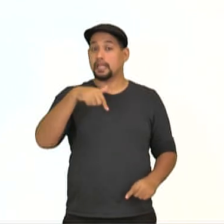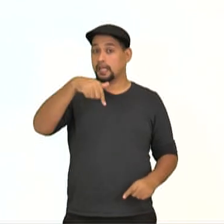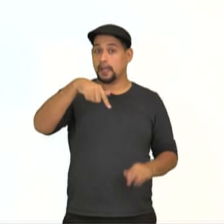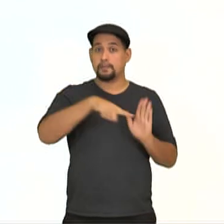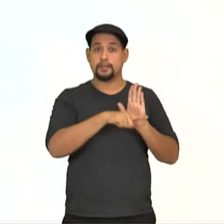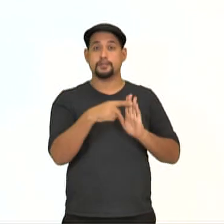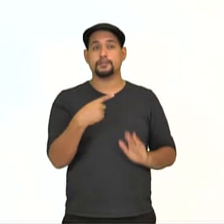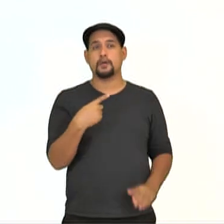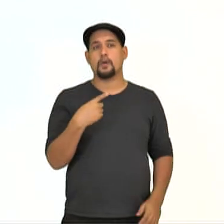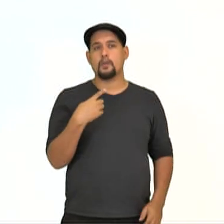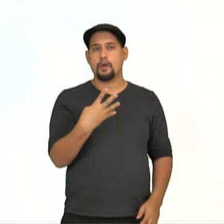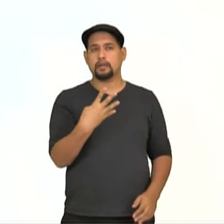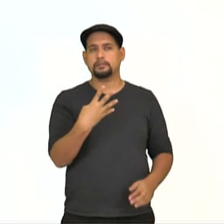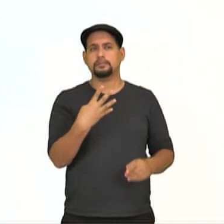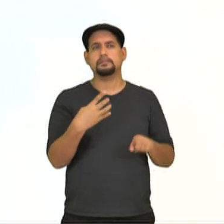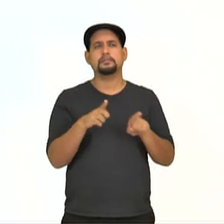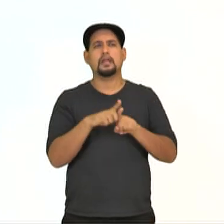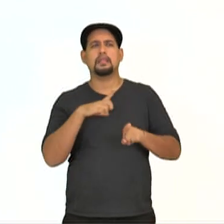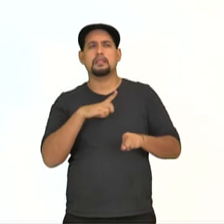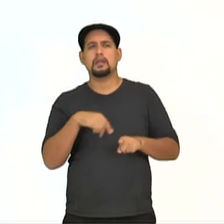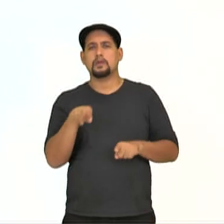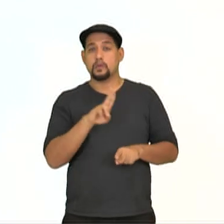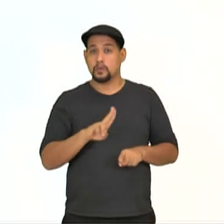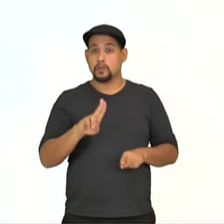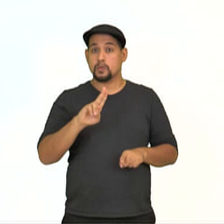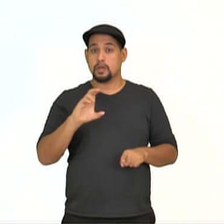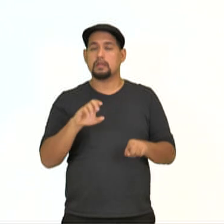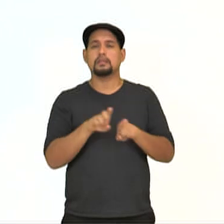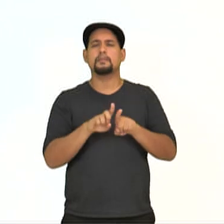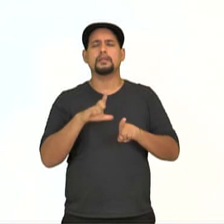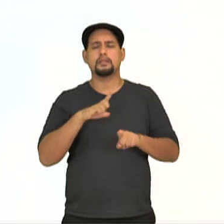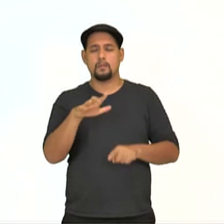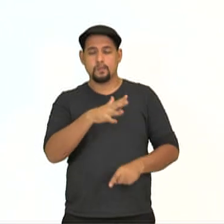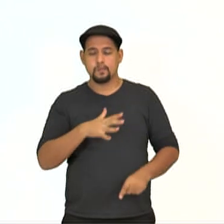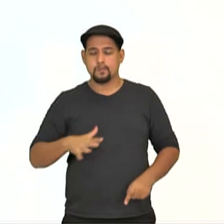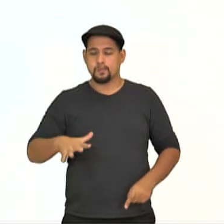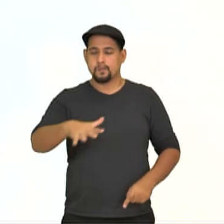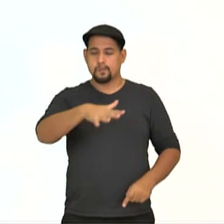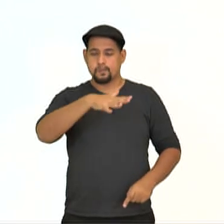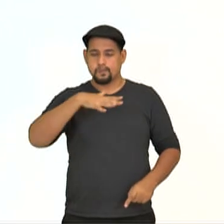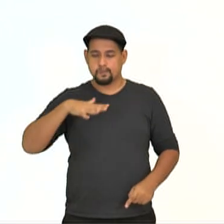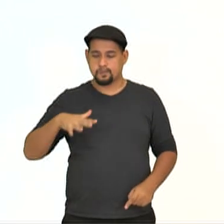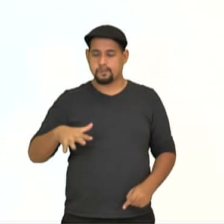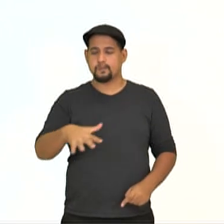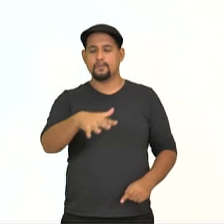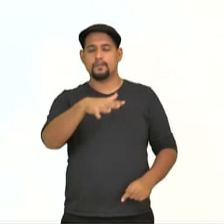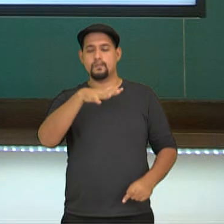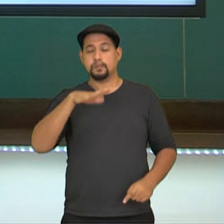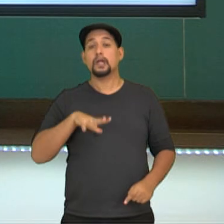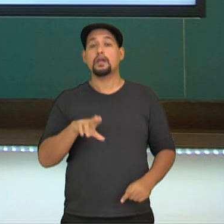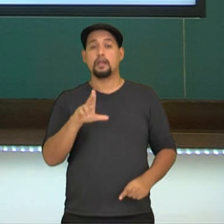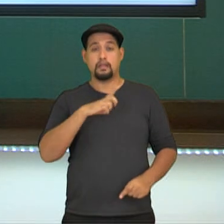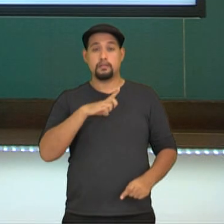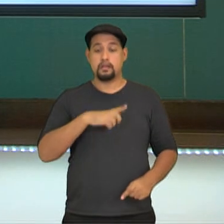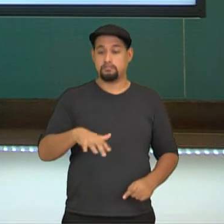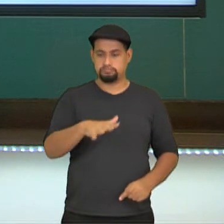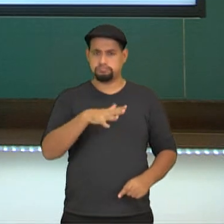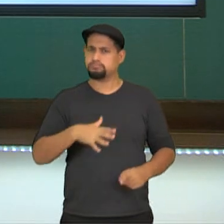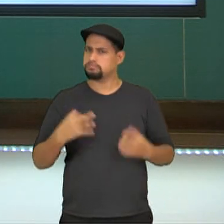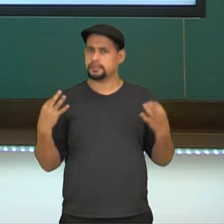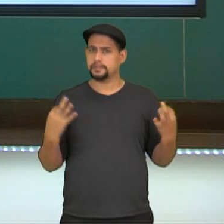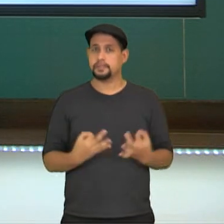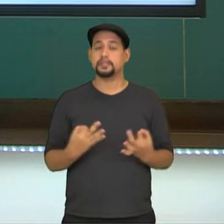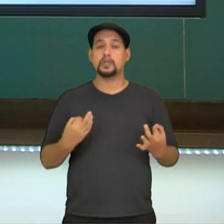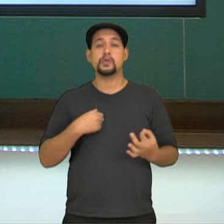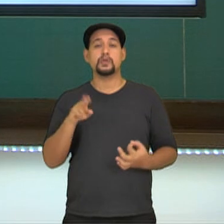menos 4 microcoulombs é colocada entre duas placas paralelas onde há uma região de campo elétrico uniforme. Então aqui eu tenho uma região de campo elétrico uniforme